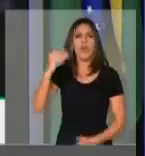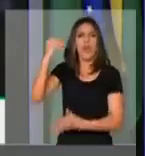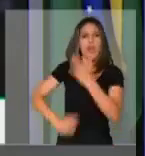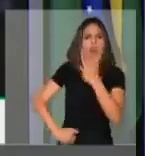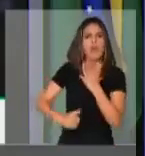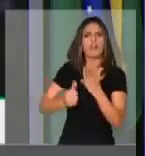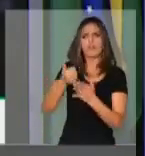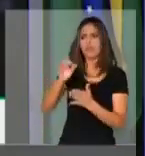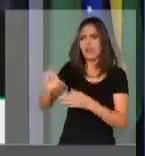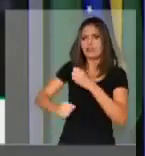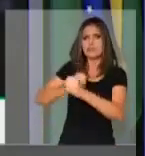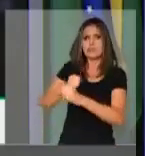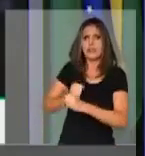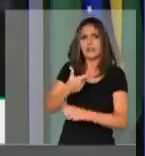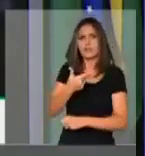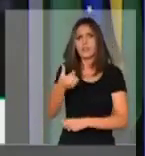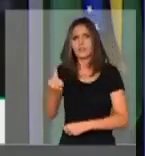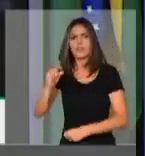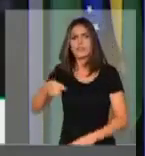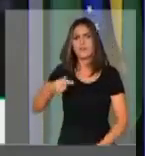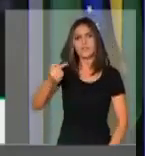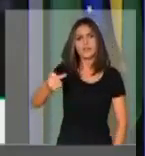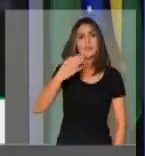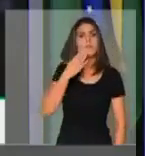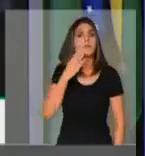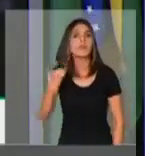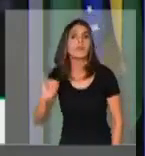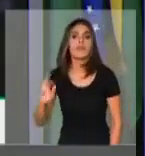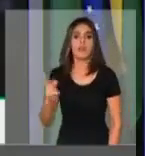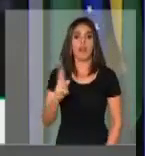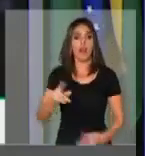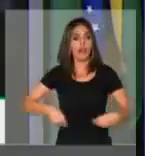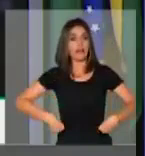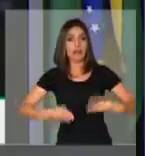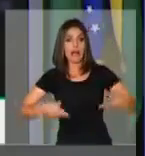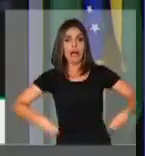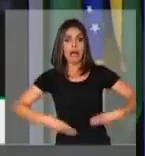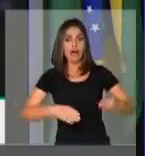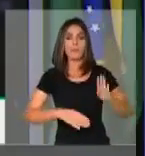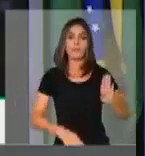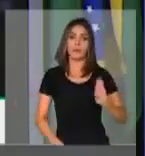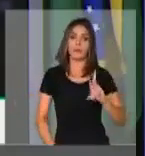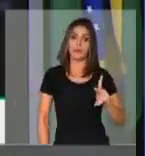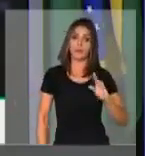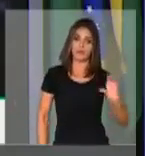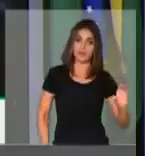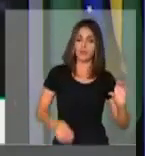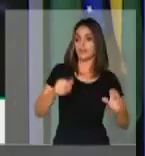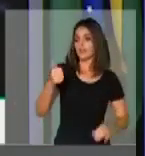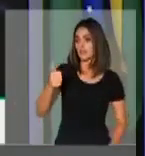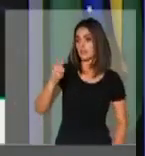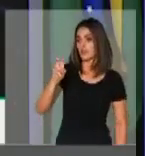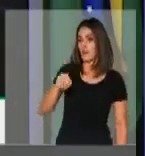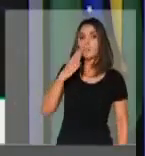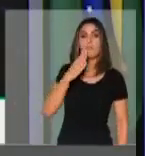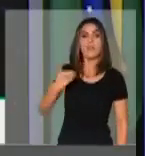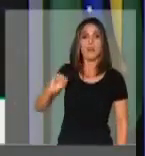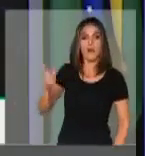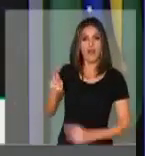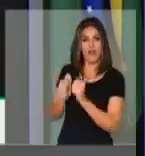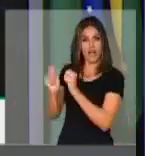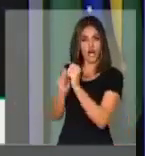corte em 10 anos de R$26,7 bilhões nos gastos com o BPC e R$150